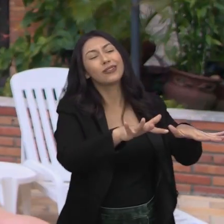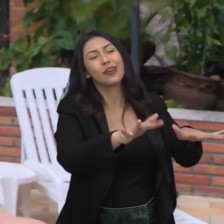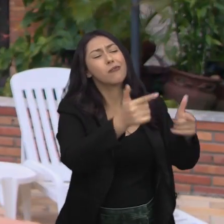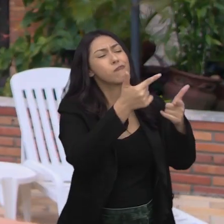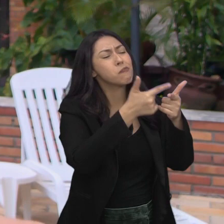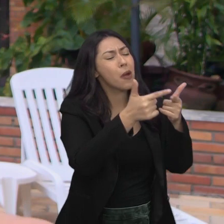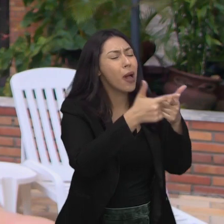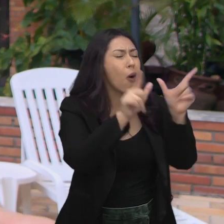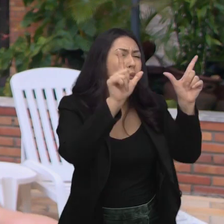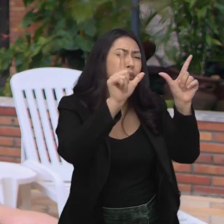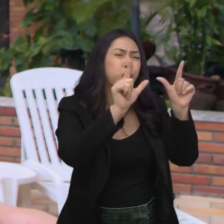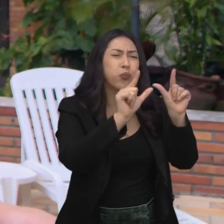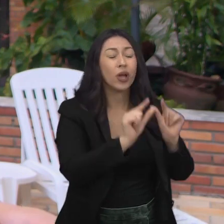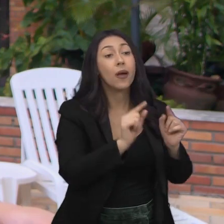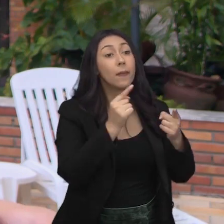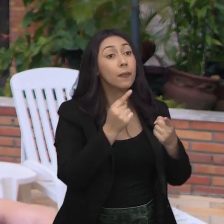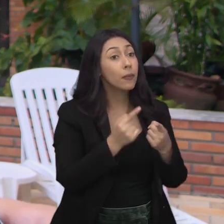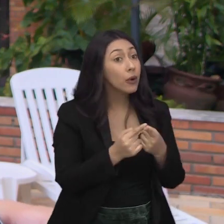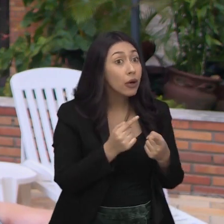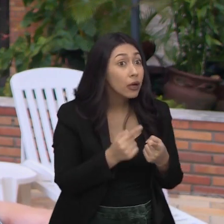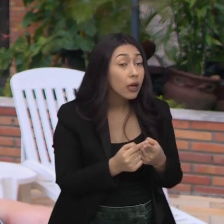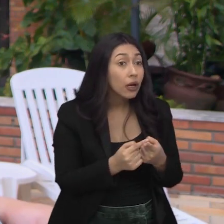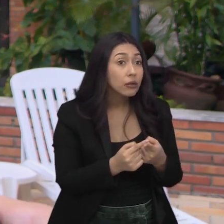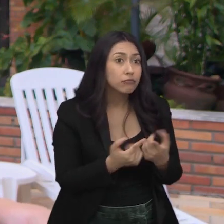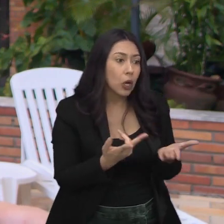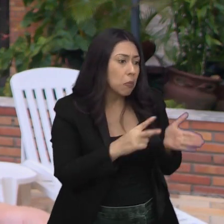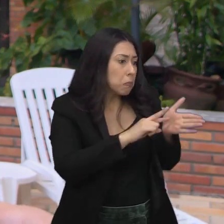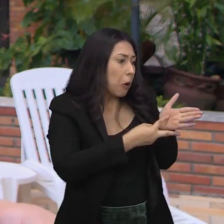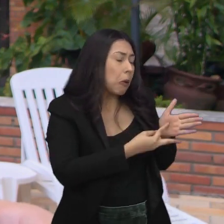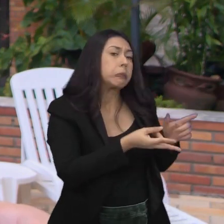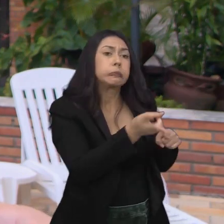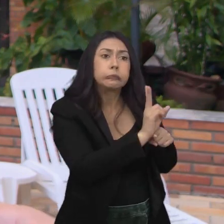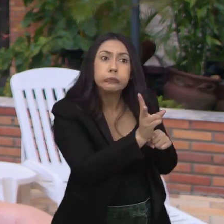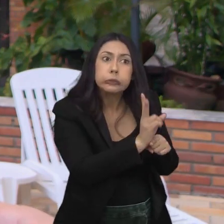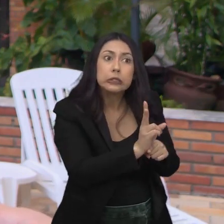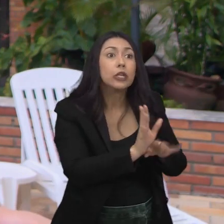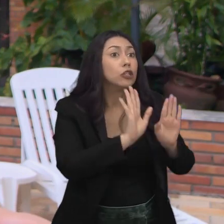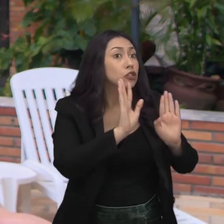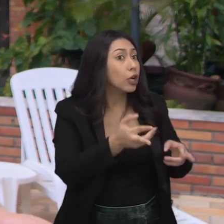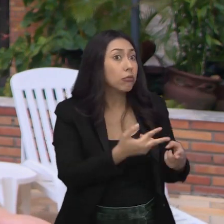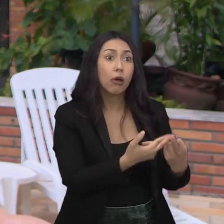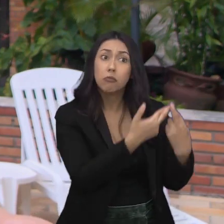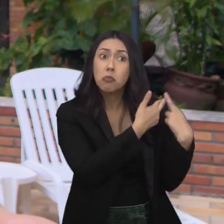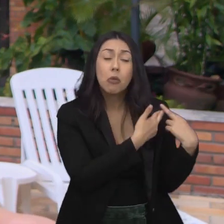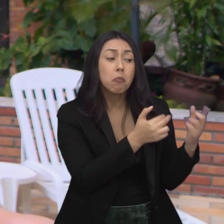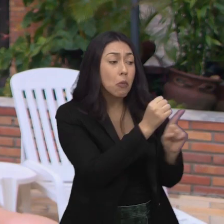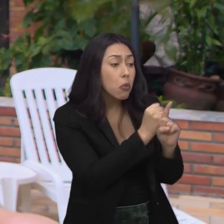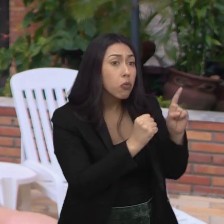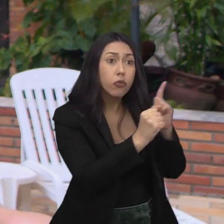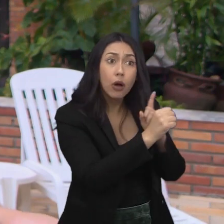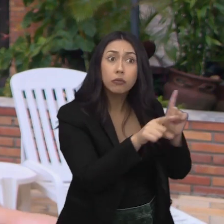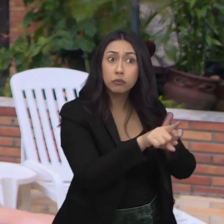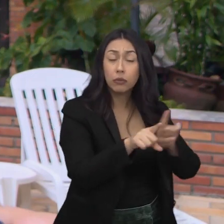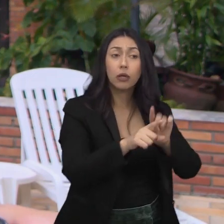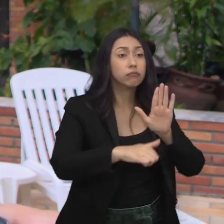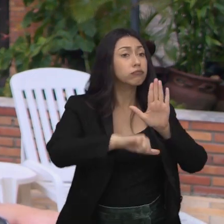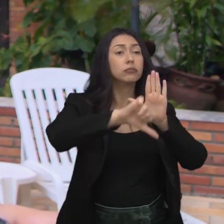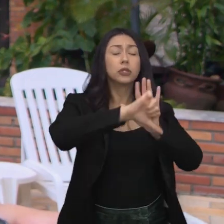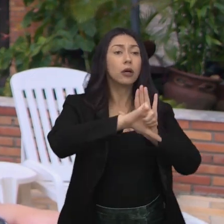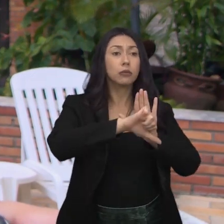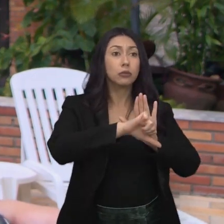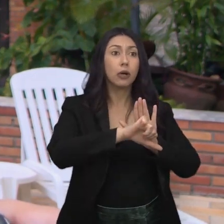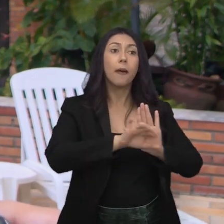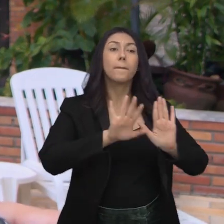você tem menos problemas, porque o restante, o síndico tem responsabilidade civil, criminal, então é